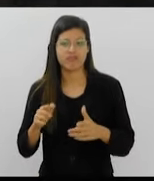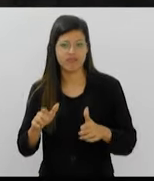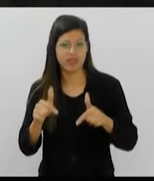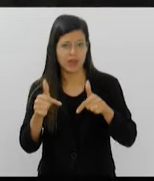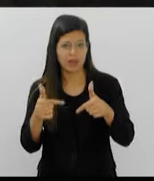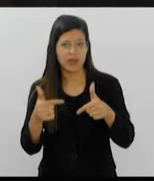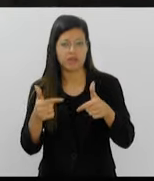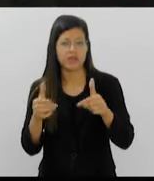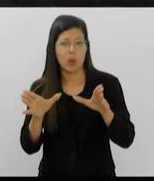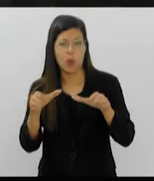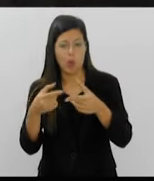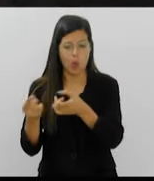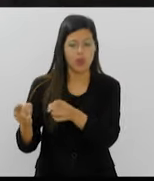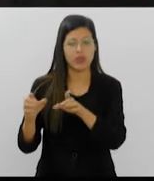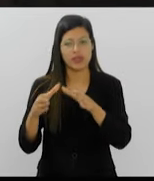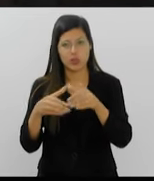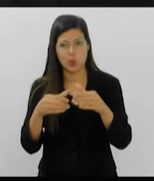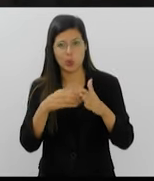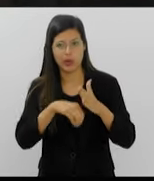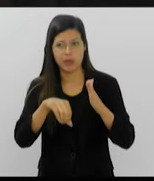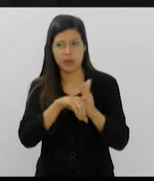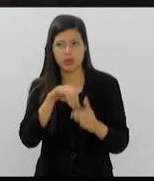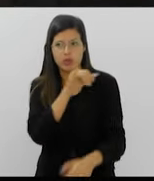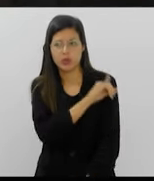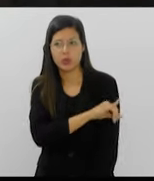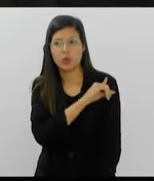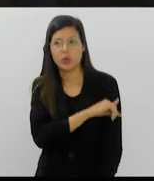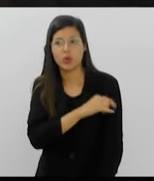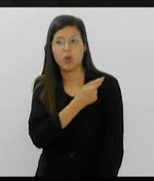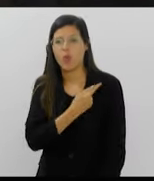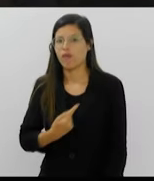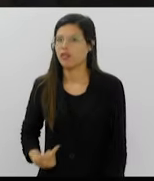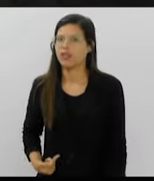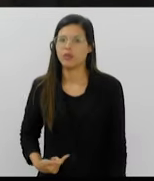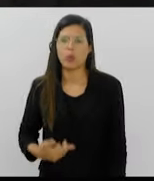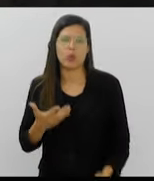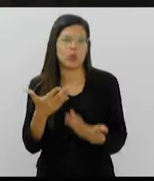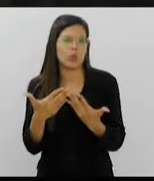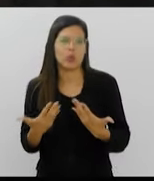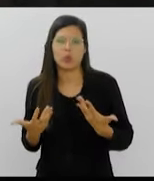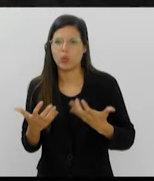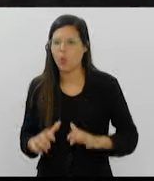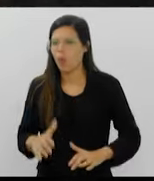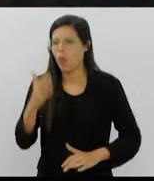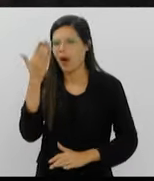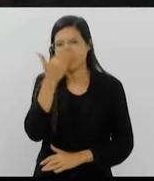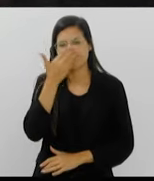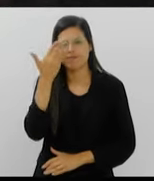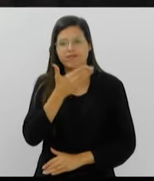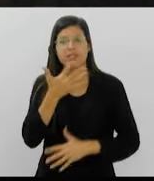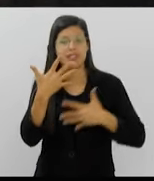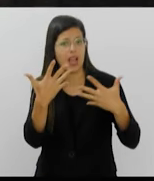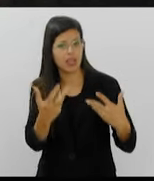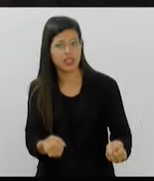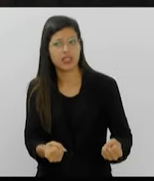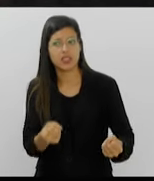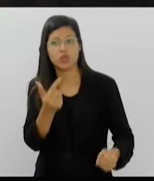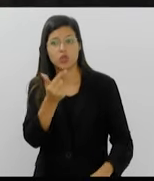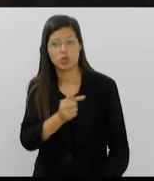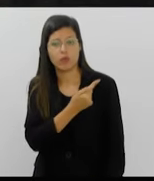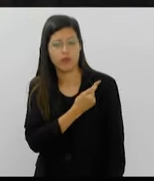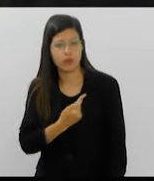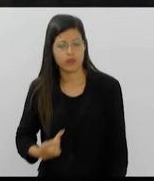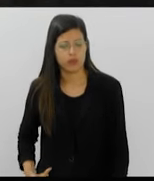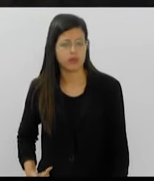de Janeiro que o governador não quer enxergar e está sendo conivente. Mais uma vez, governador,